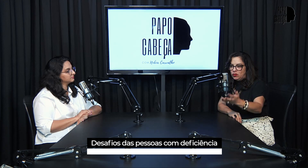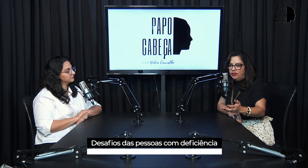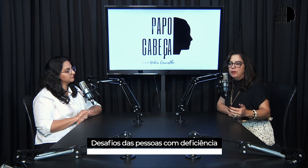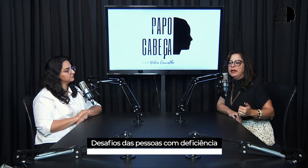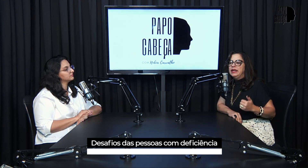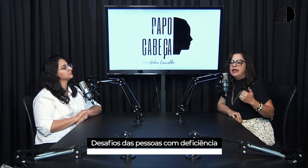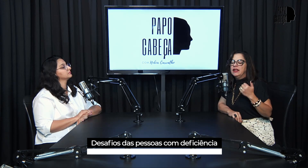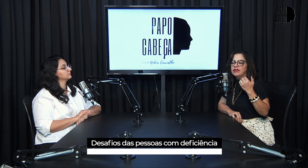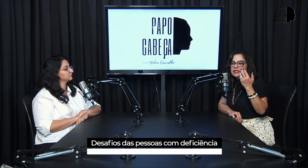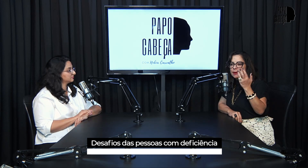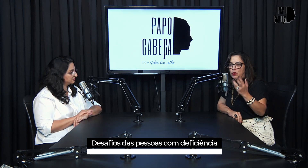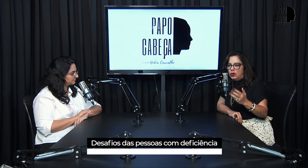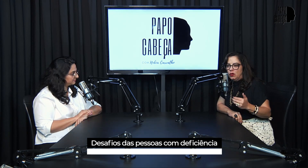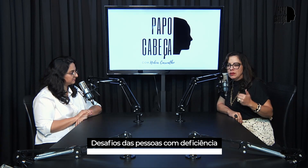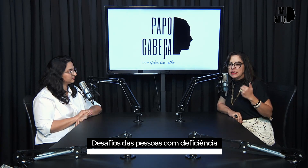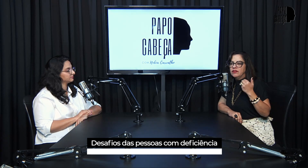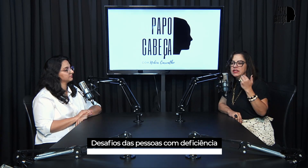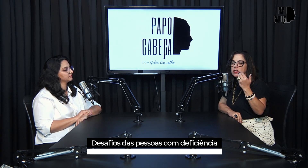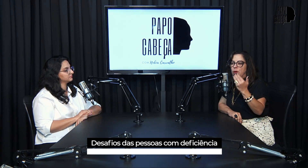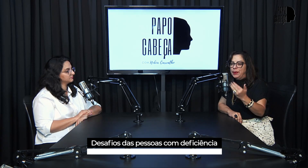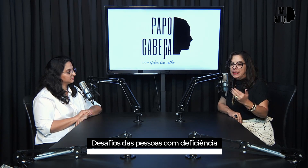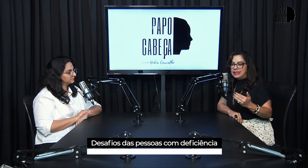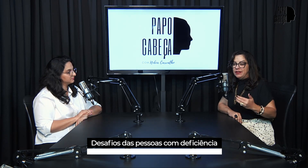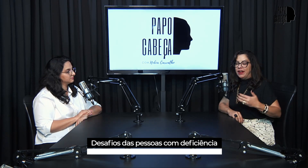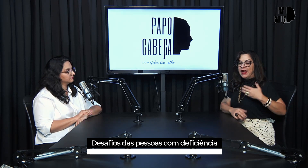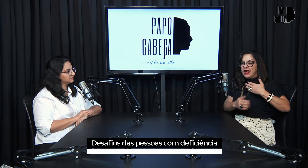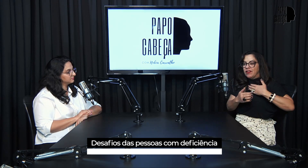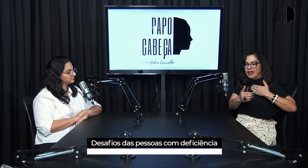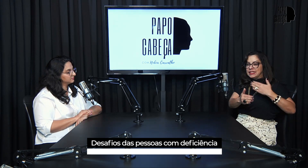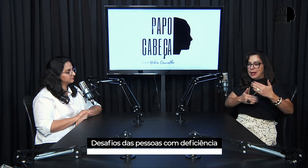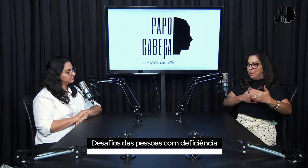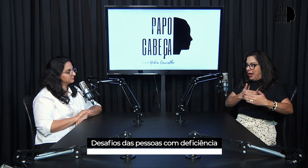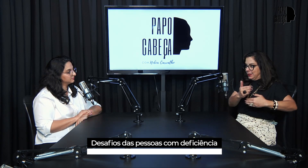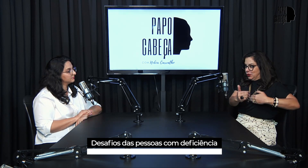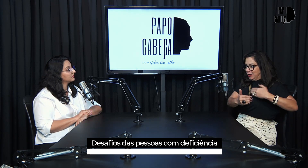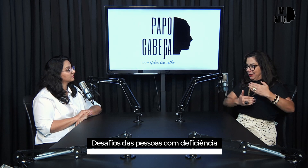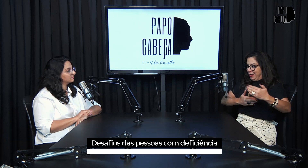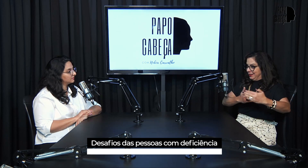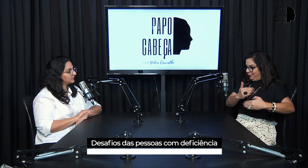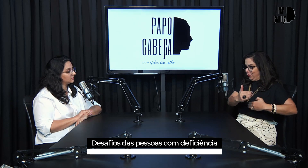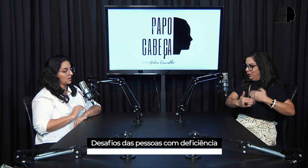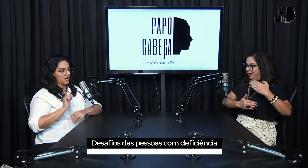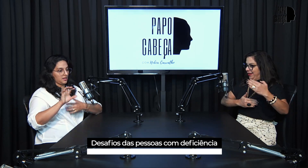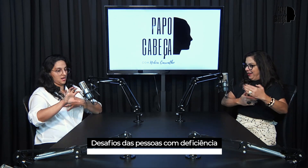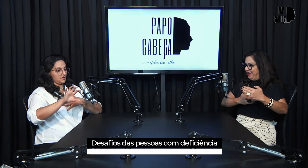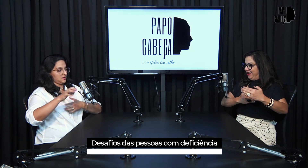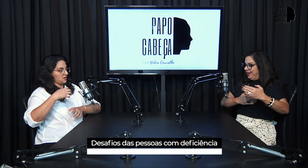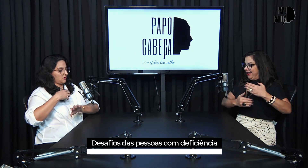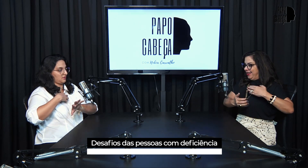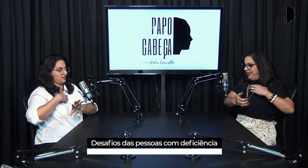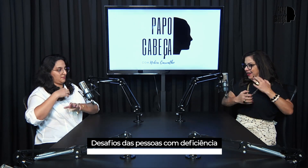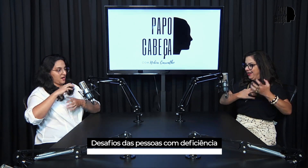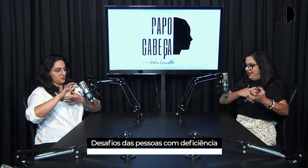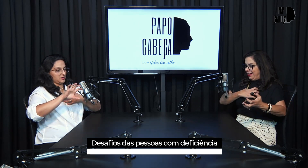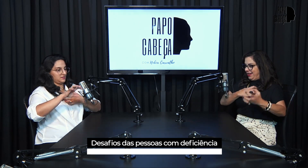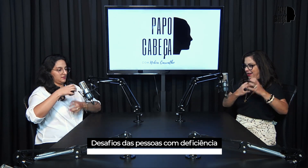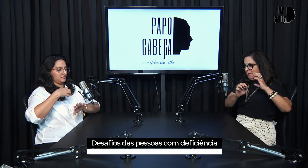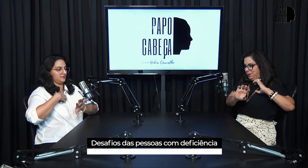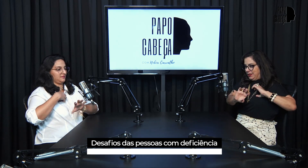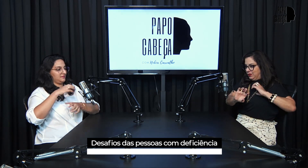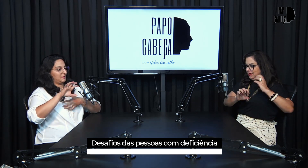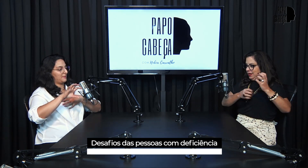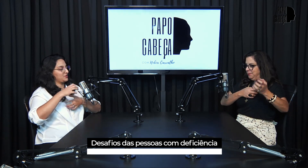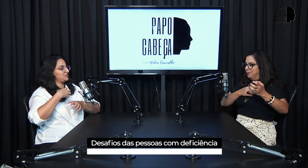pertencer a sua família que vai ser amorosa que vai ser compreensiva que vai ser empática né Você viu aquele assim ó empática